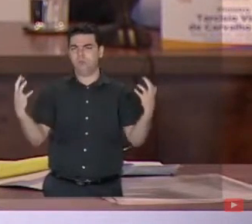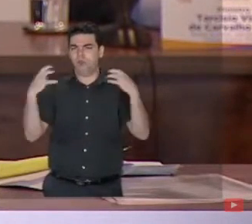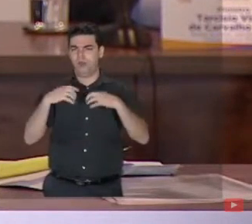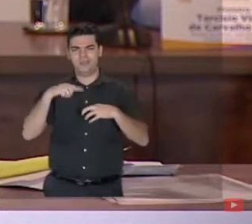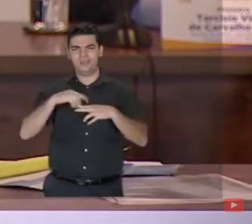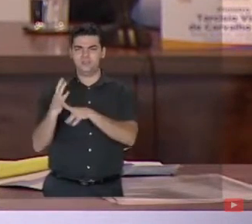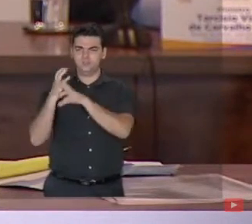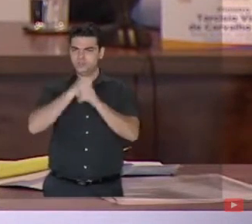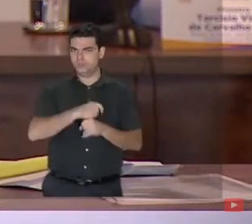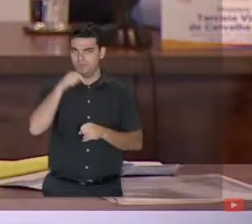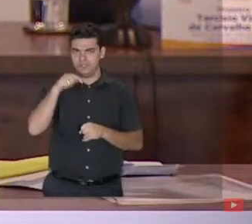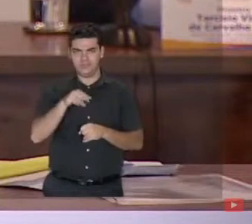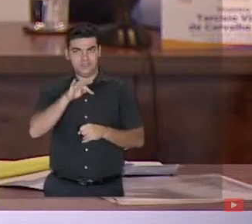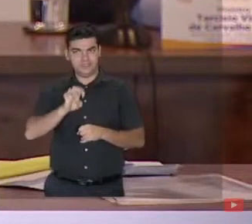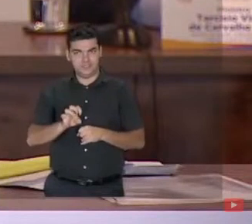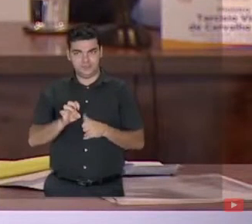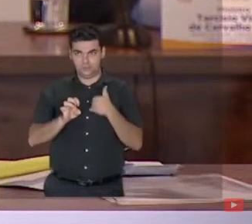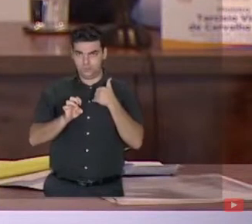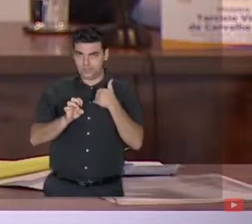Tribunal Superior